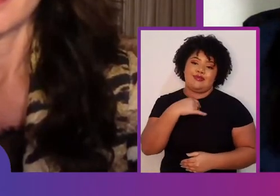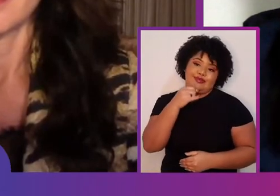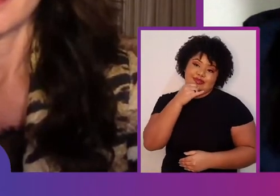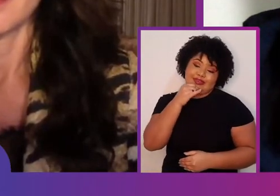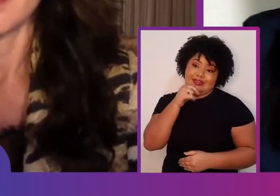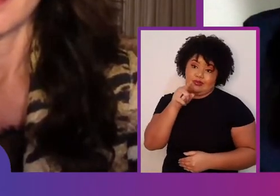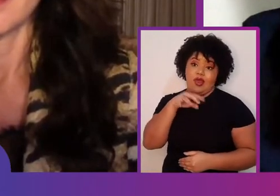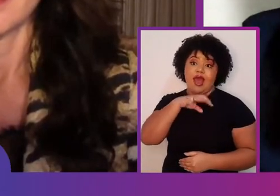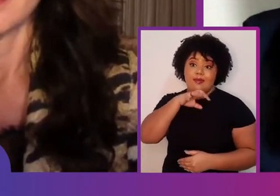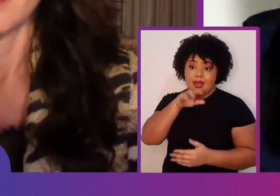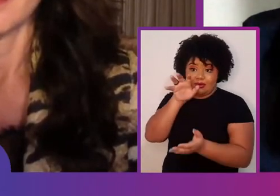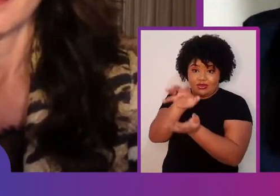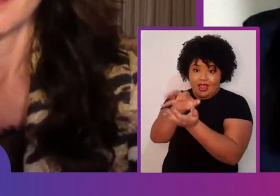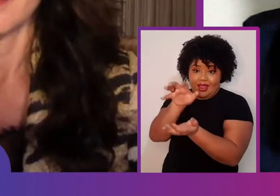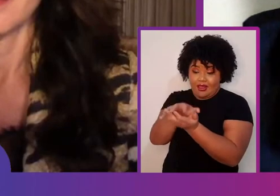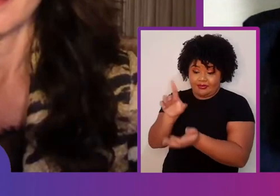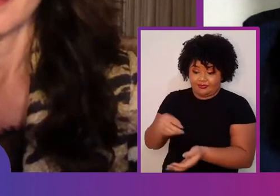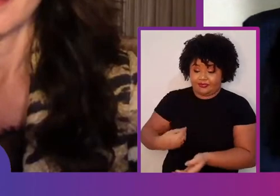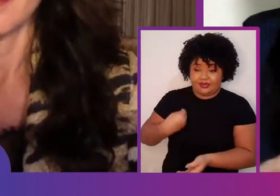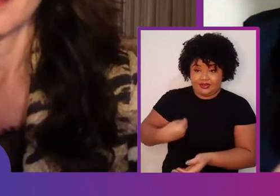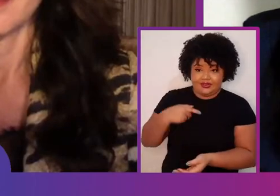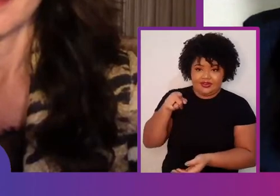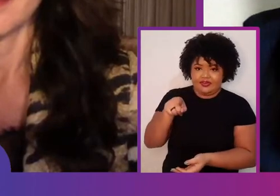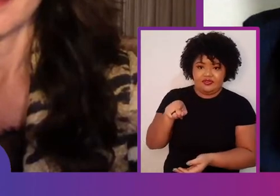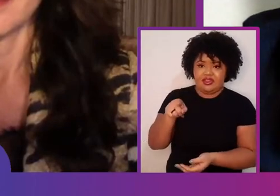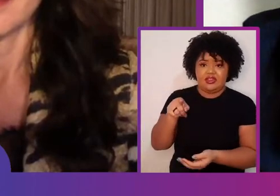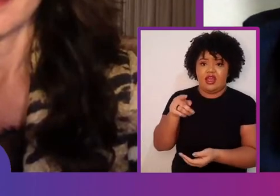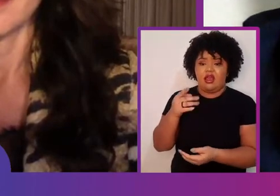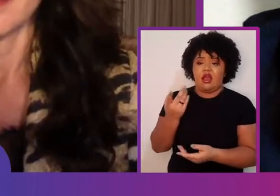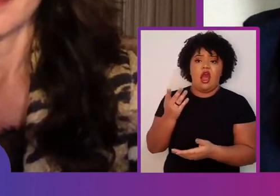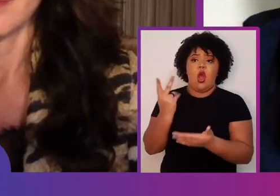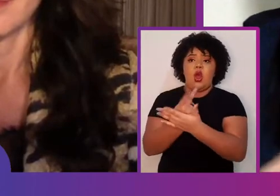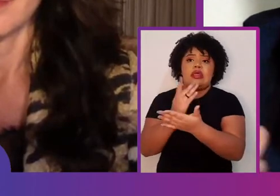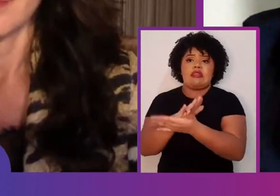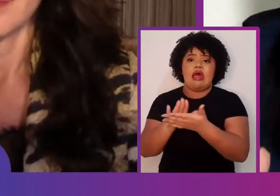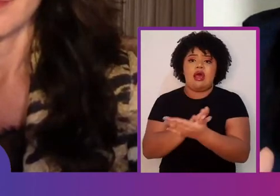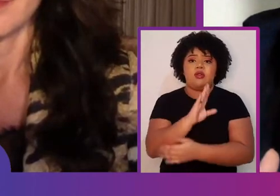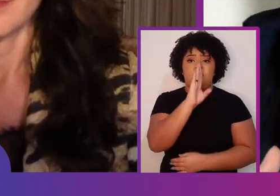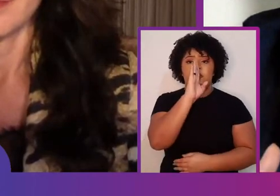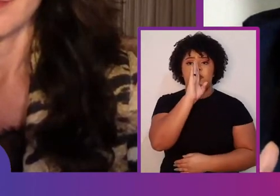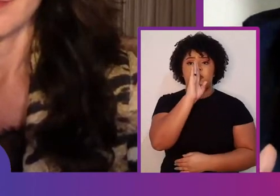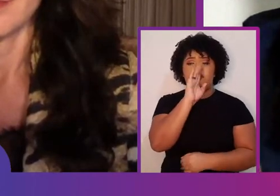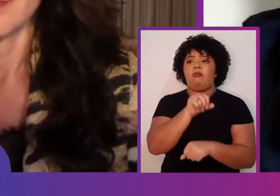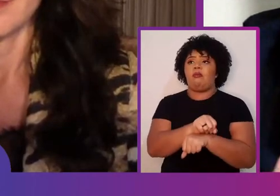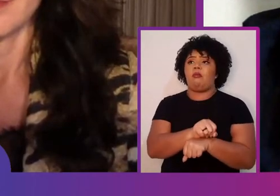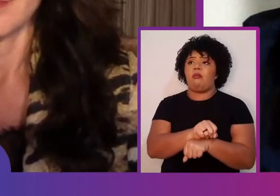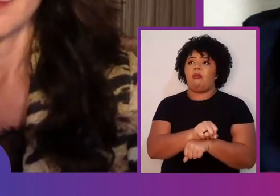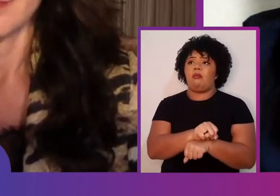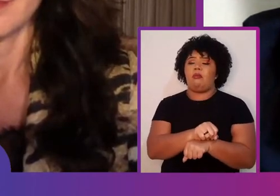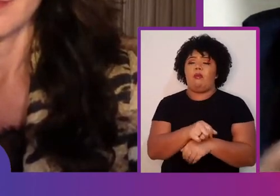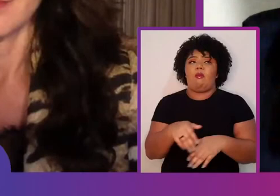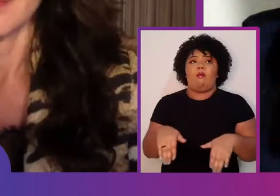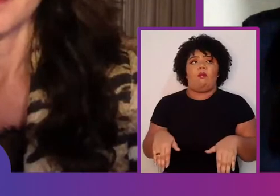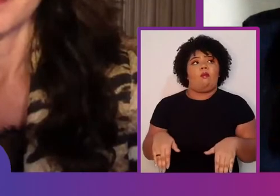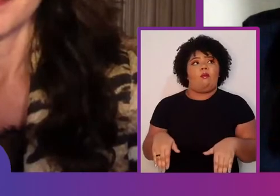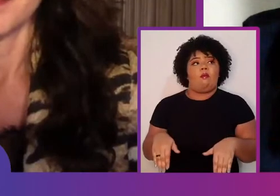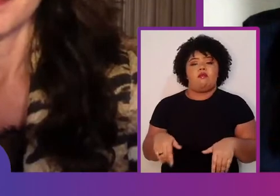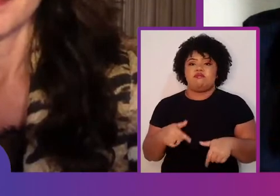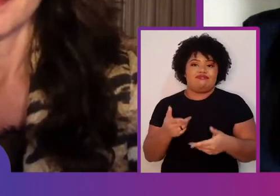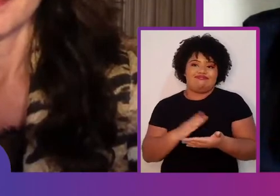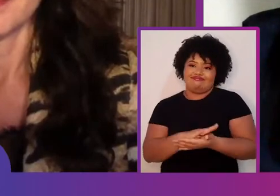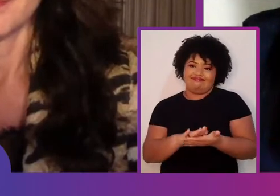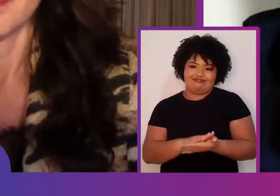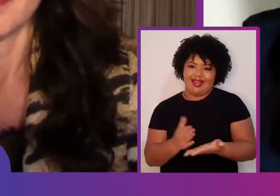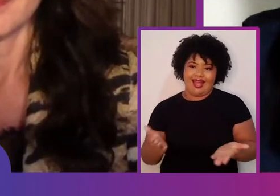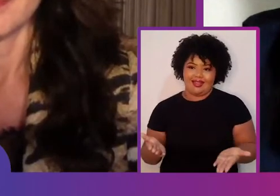tem aquela vida assim: se nada acontecer, o jacaré vai ficar parado na beira da lagoa por uma eternidade. Compara isso com qualquer